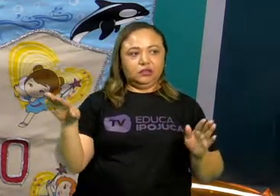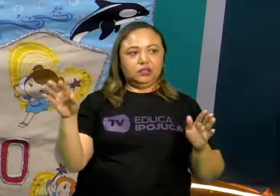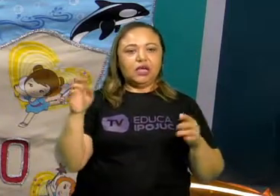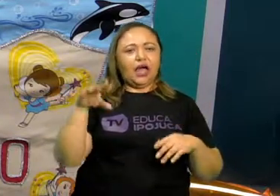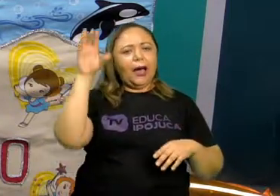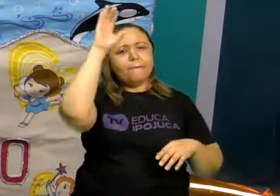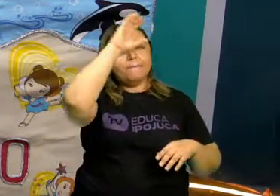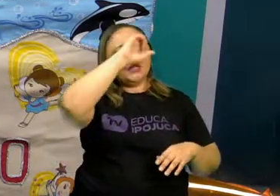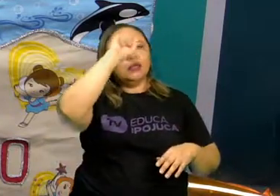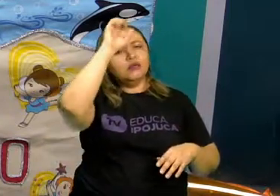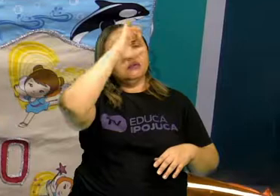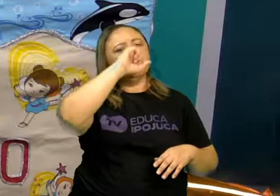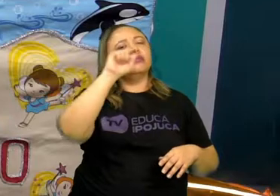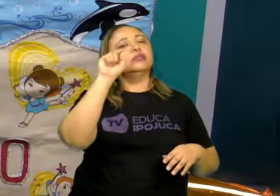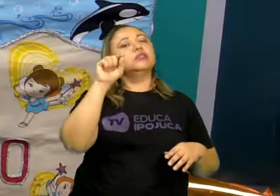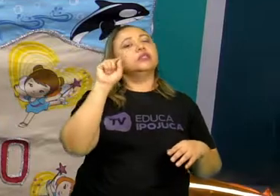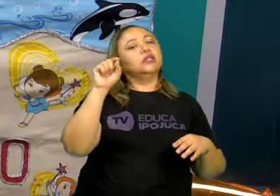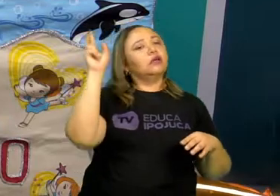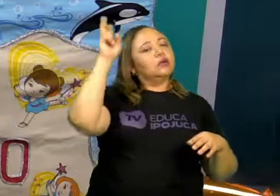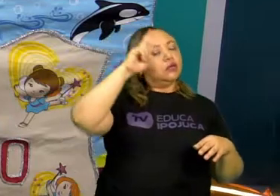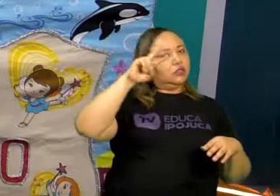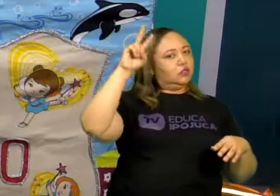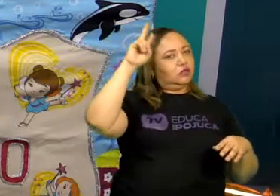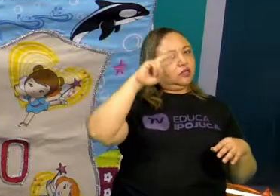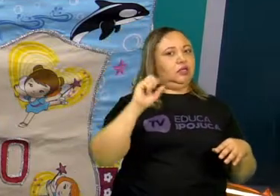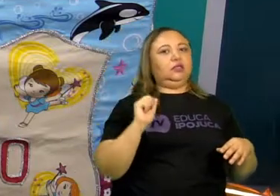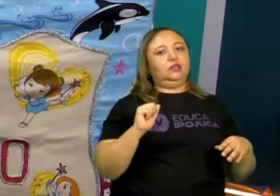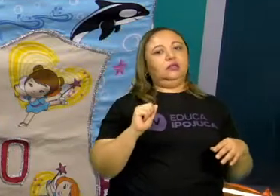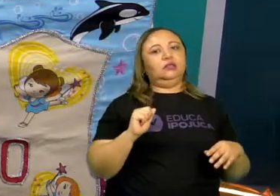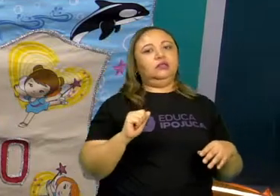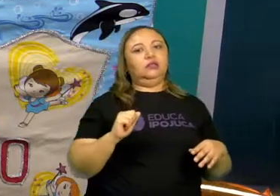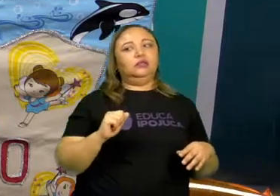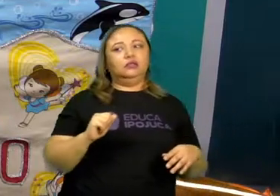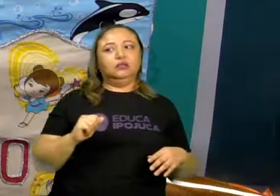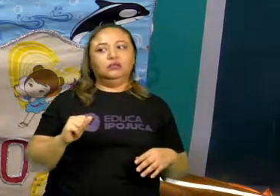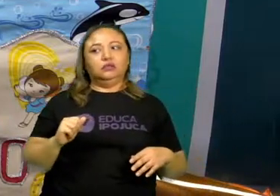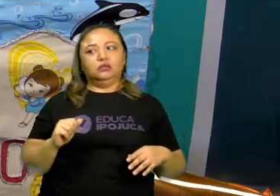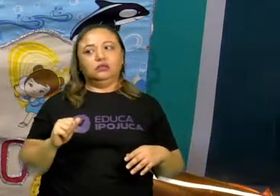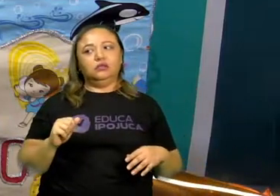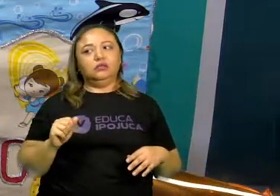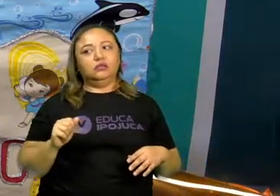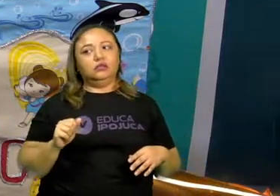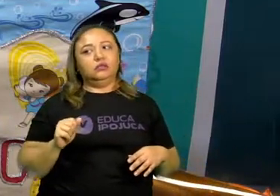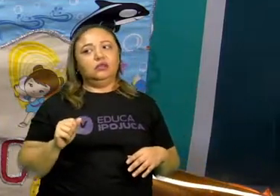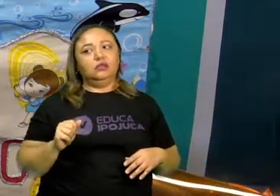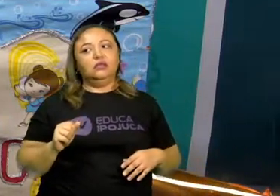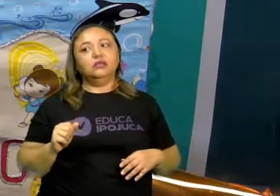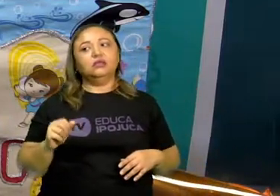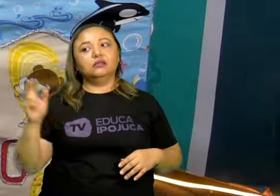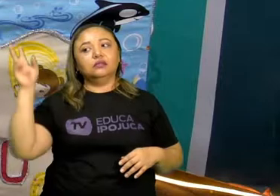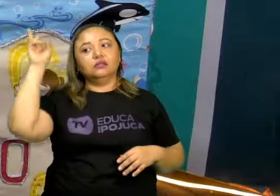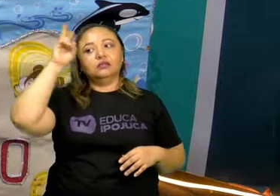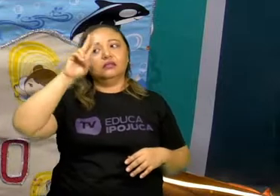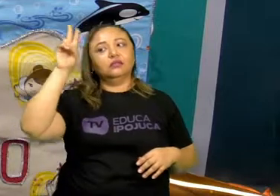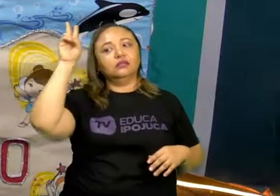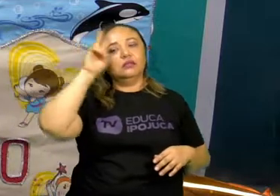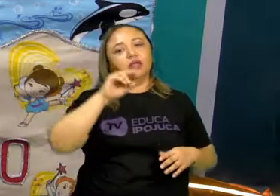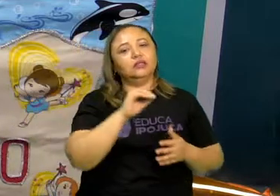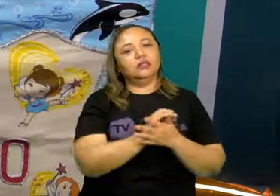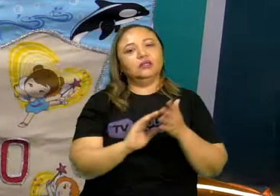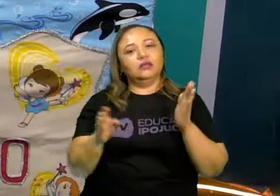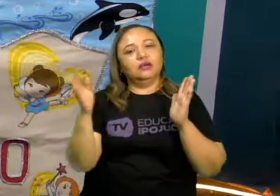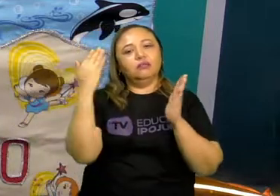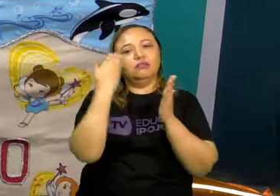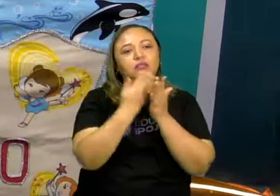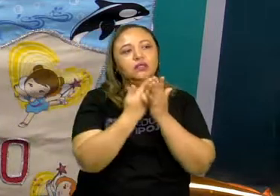a gente aprende uma lição. Tu sabe qual é, Leiturinha? Não pode sentar em cadeira pequena, que quebra. Não, Leiturinha. Não? A gente